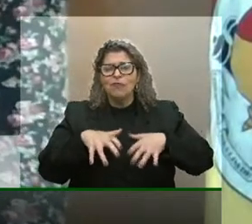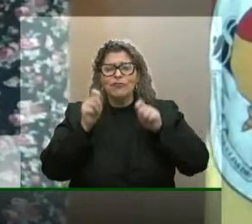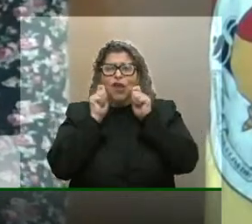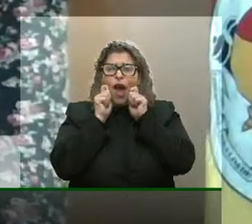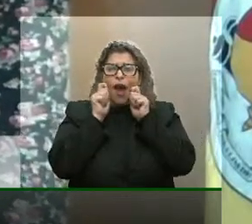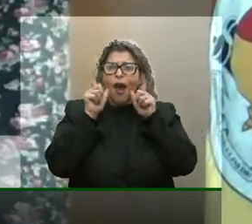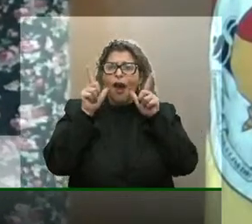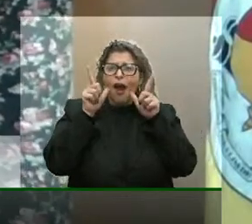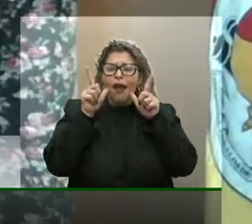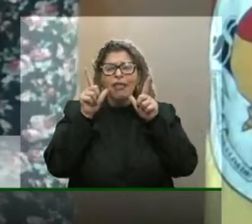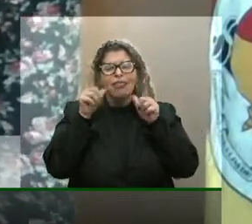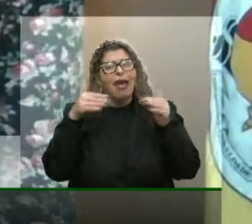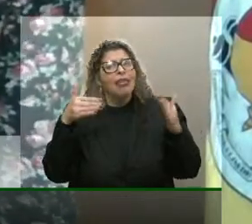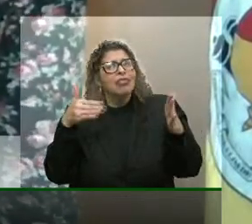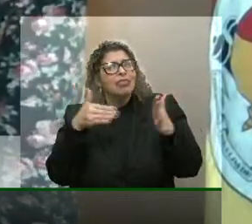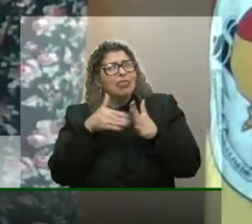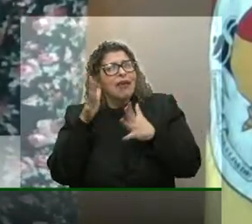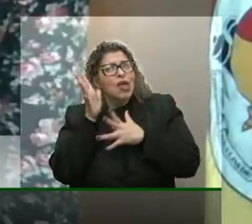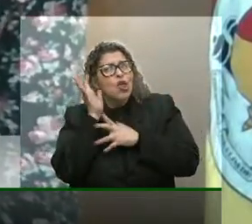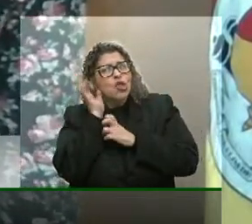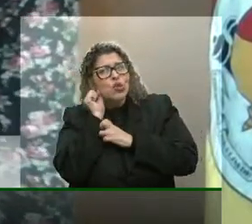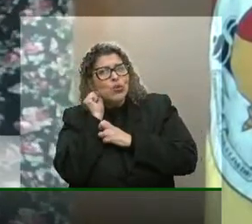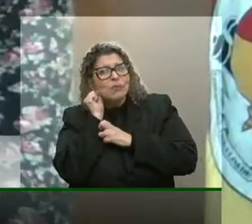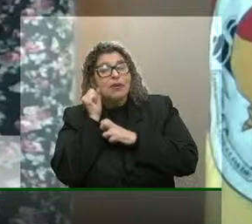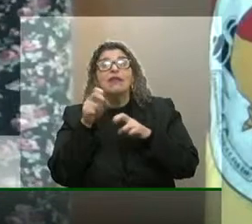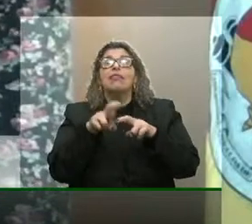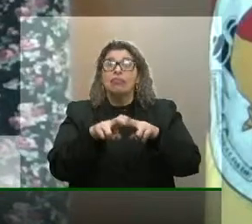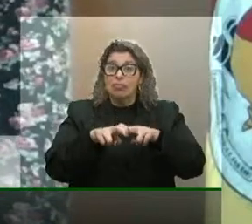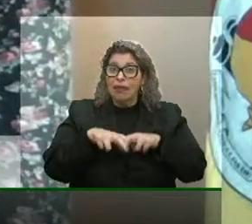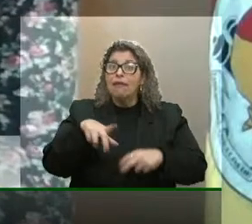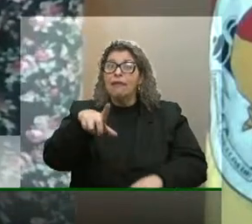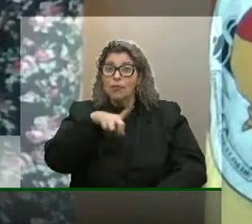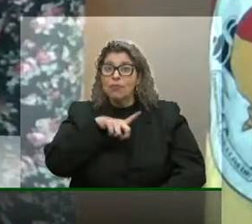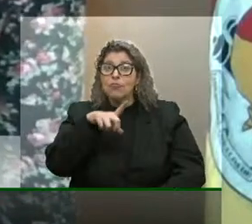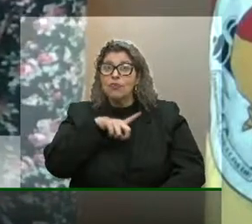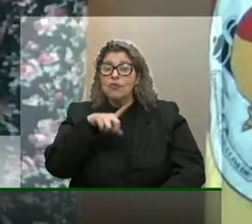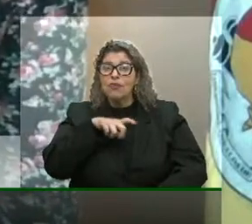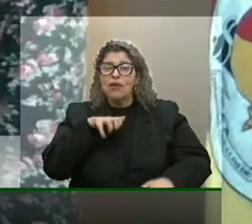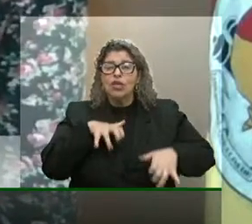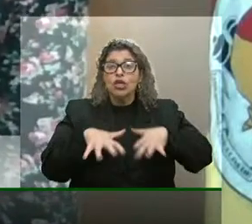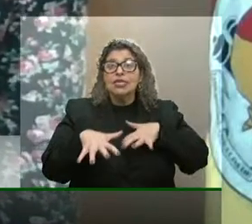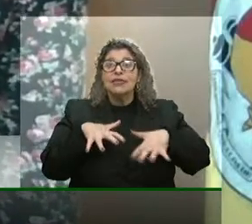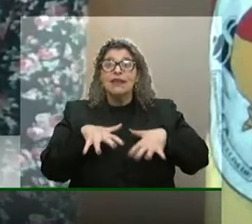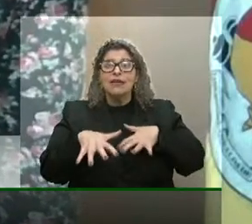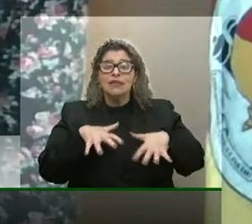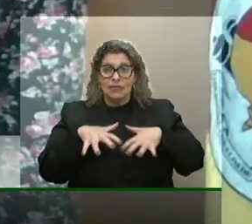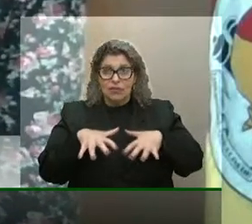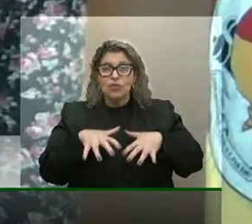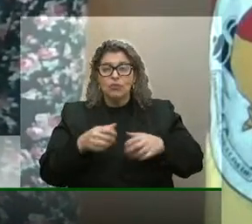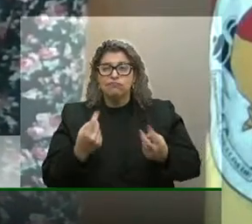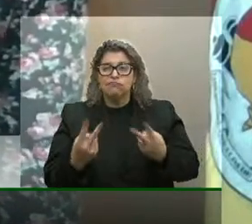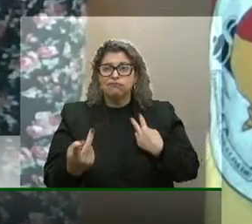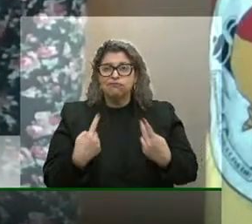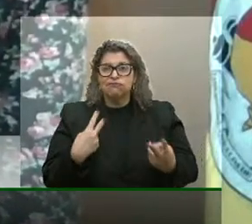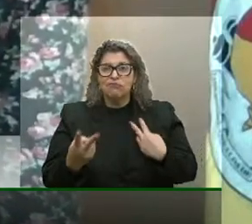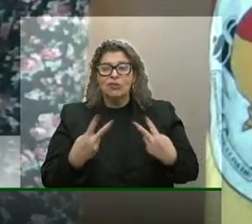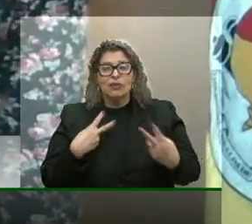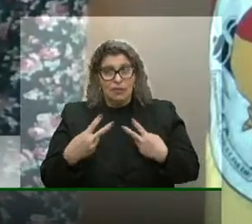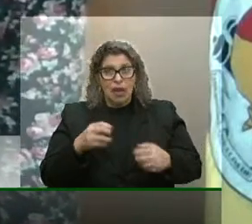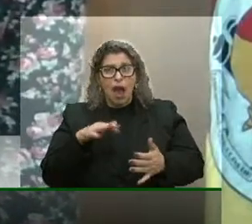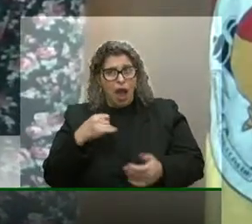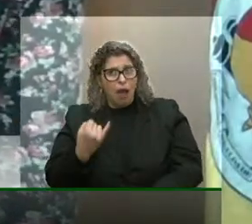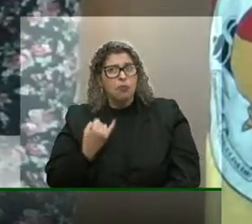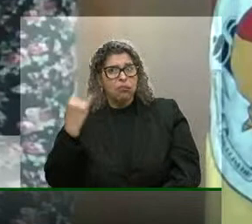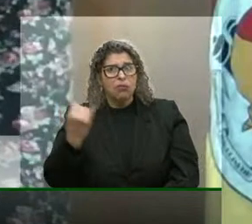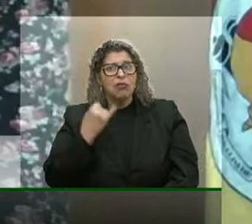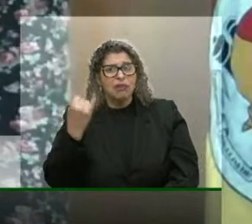acordam até o deitar. Tenho, pois, que se o trânsito é importante, e é, para a vida de todos